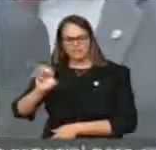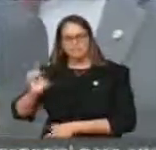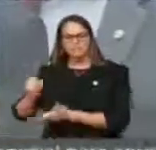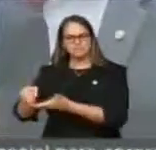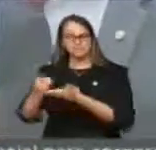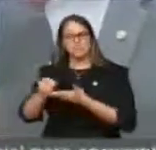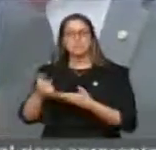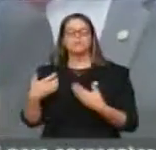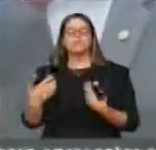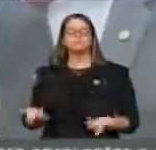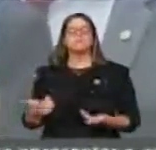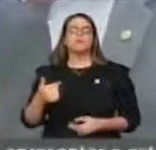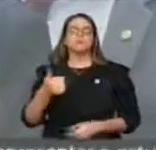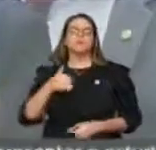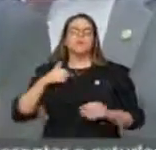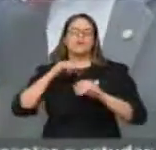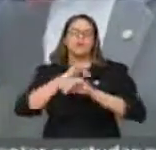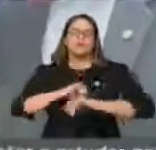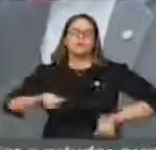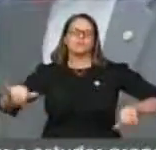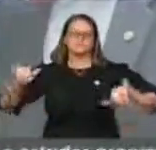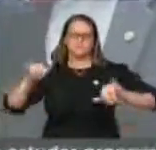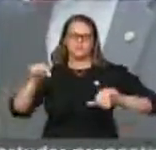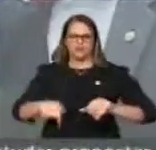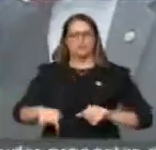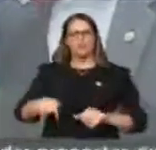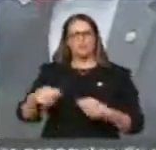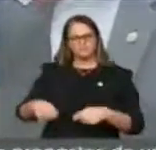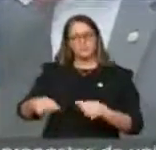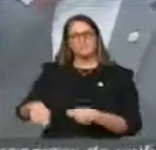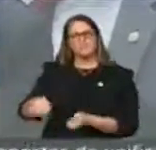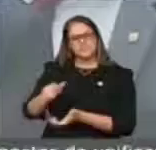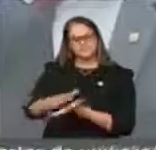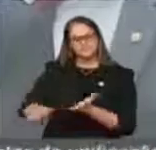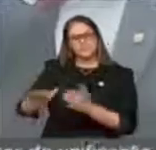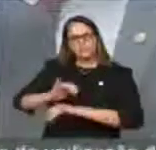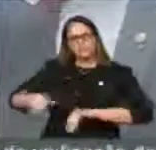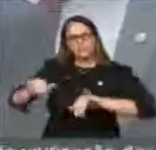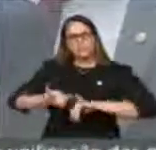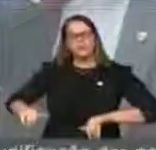fique registrado aqui e seja publicado nos veículos da casa essa